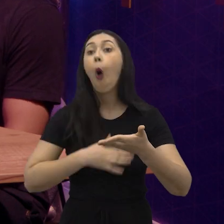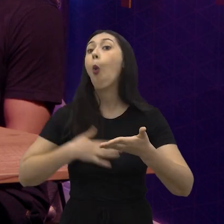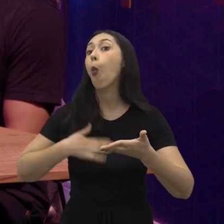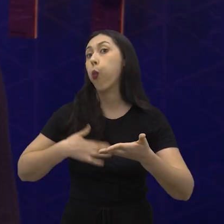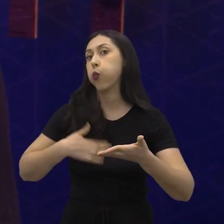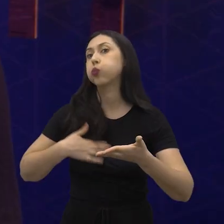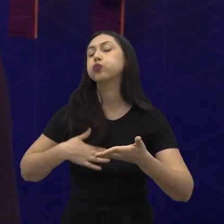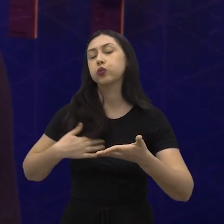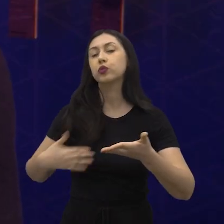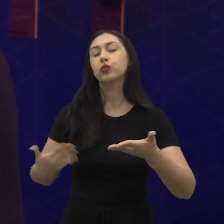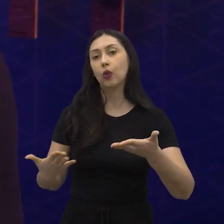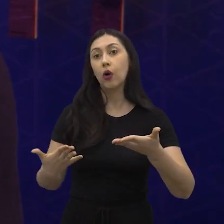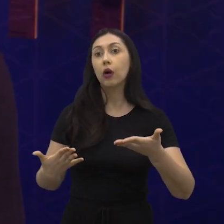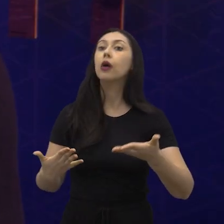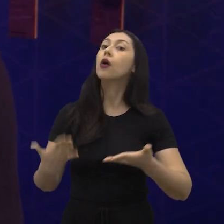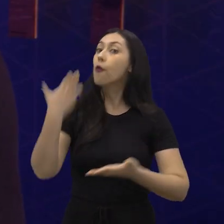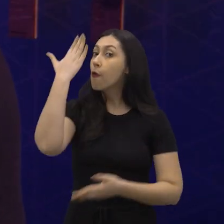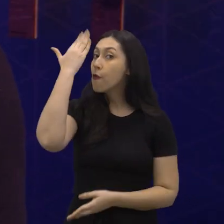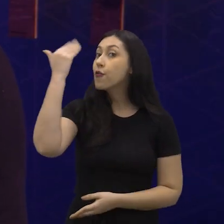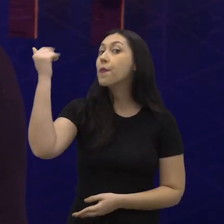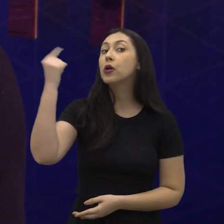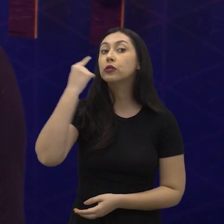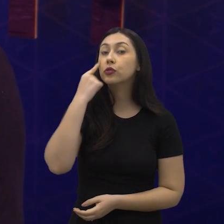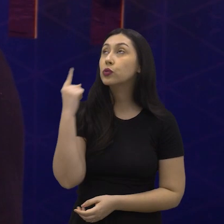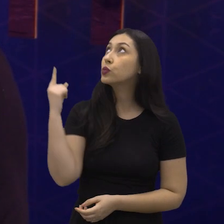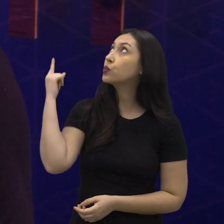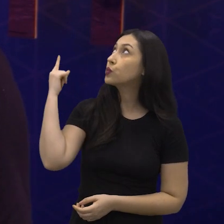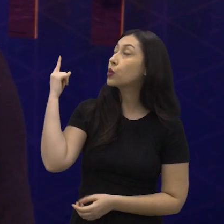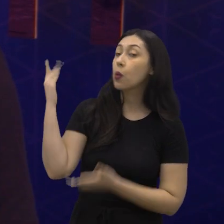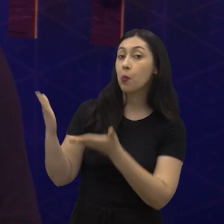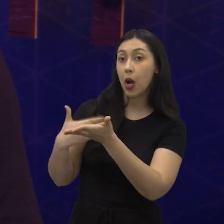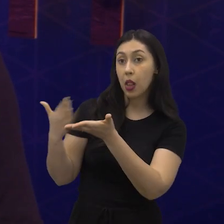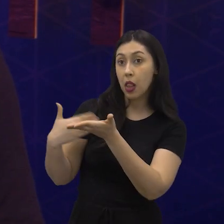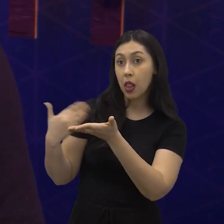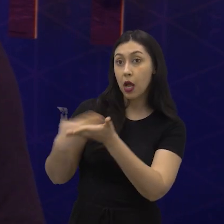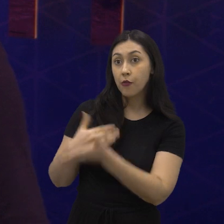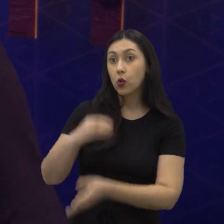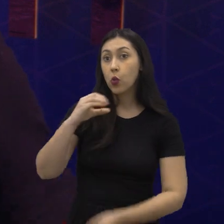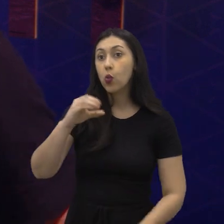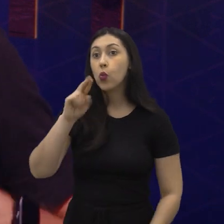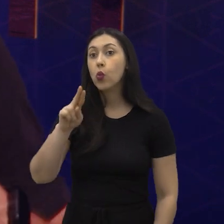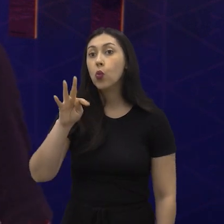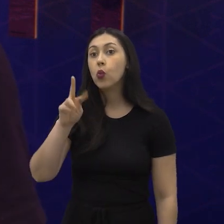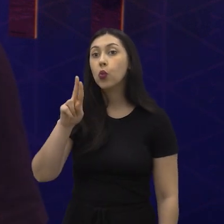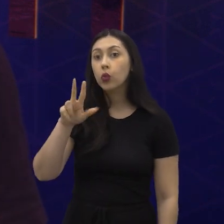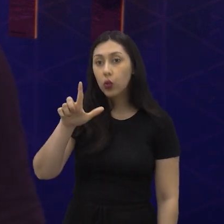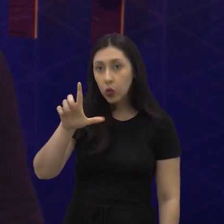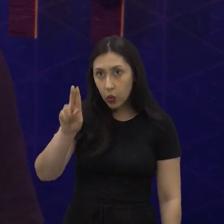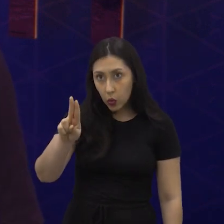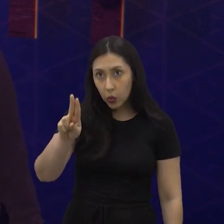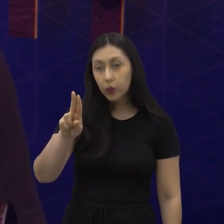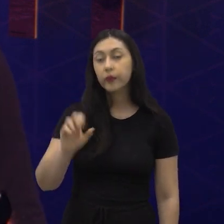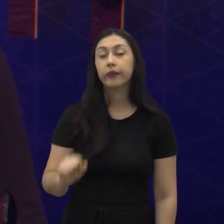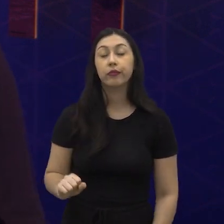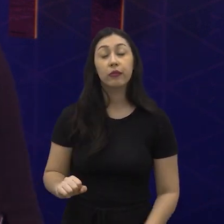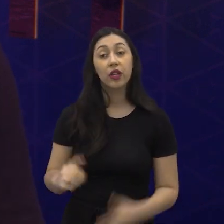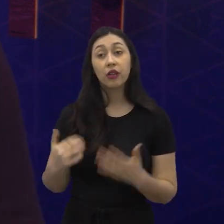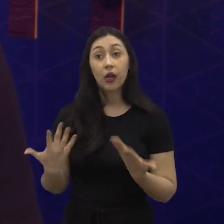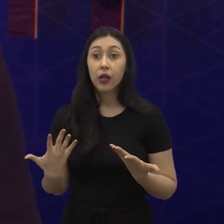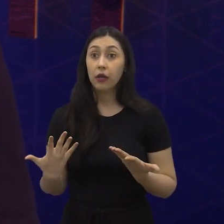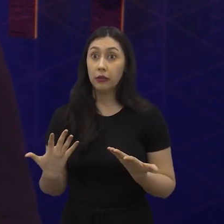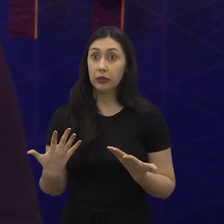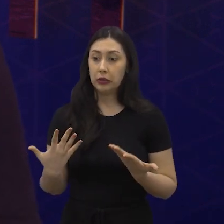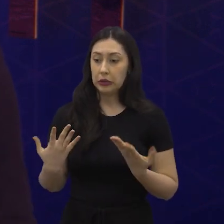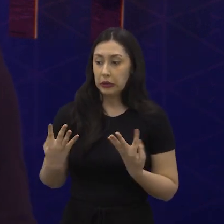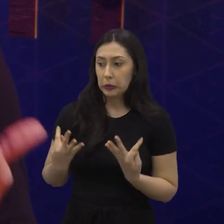Então, a obra mais conhecida dele é o Chamado de Cthulhu, né, e a ideia com o avanço da ciência,